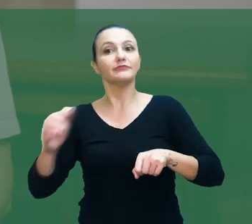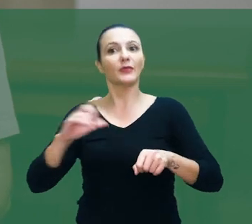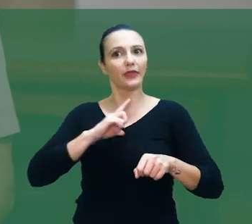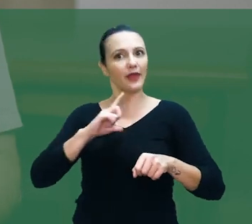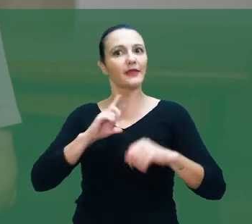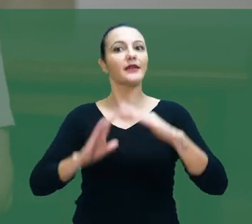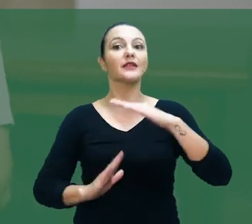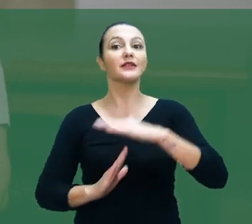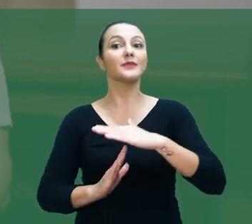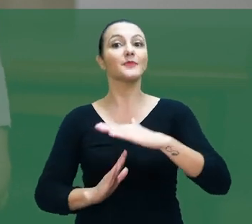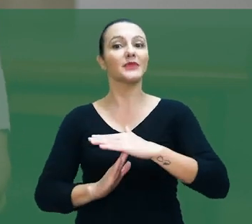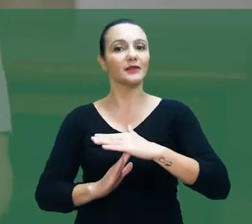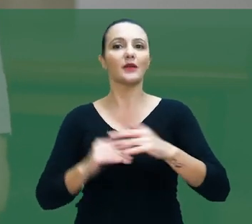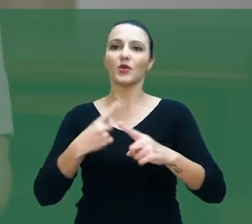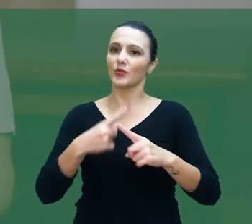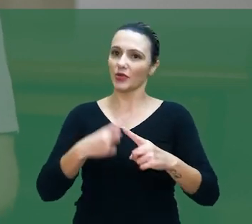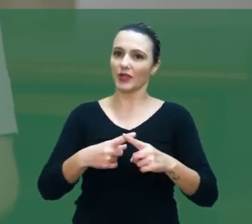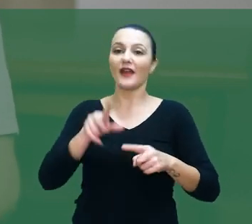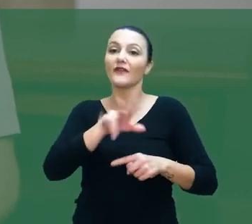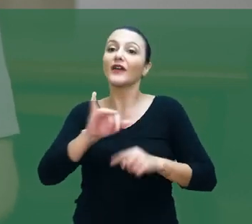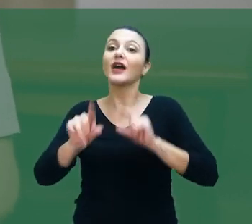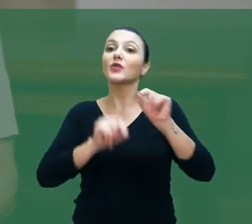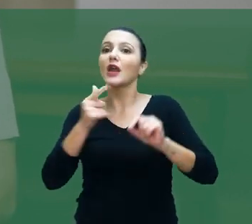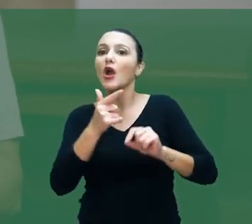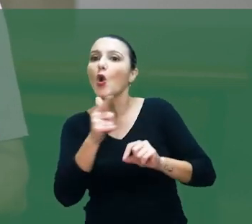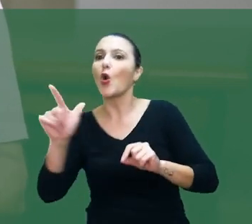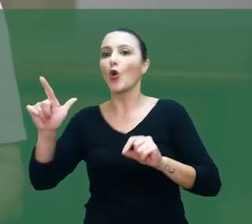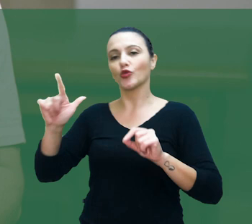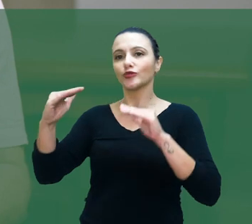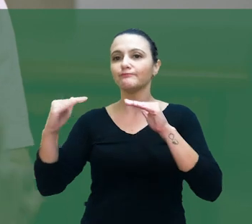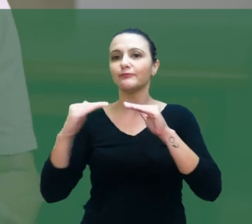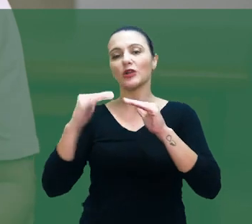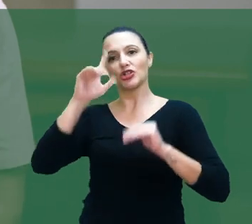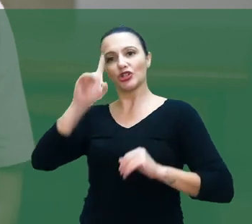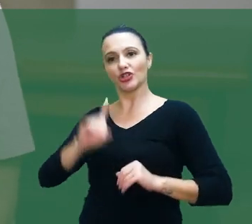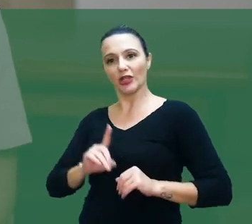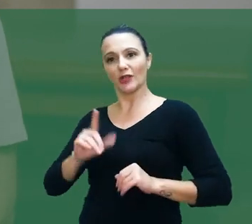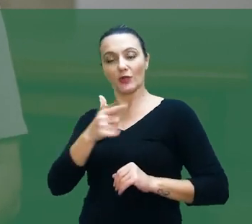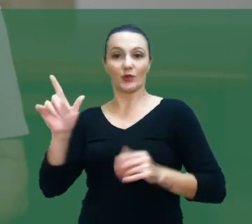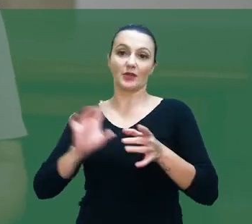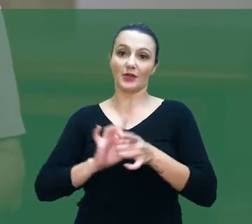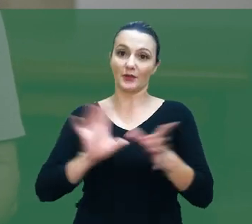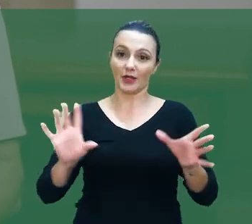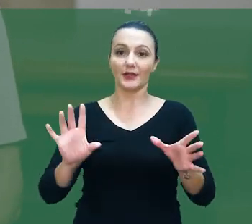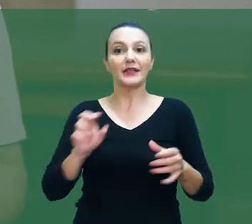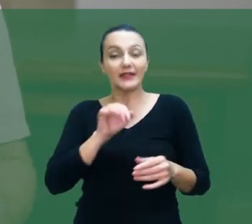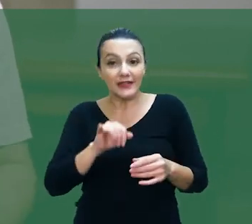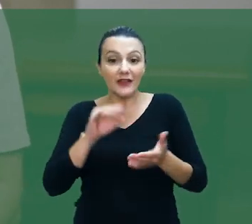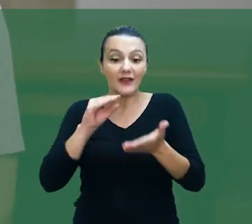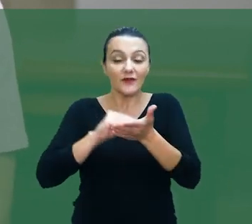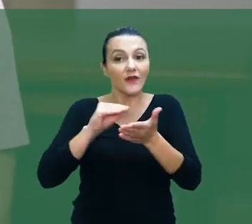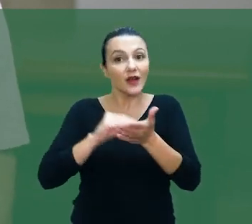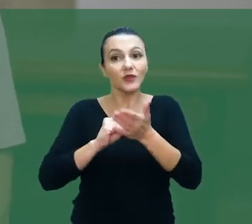têm limitação porque elas vão bater, às vezes, com outros direitos e outras liberdades. E no caso da desinformação e